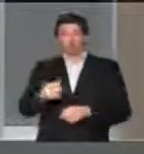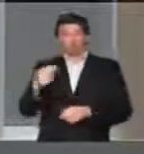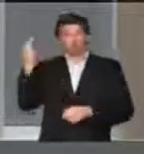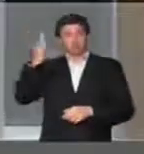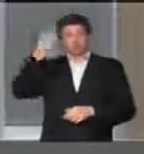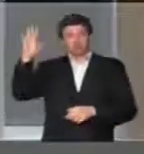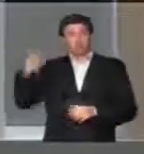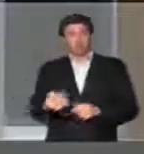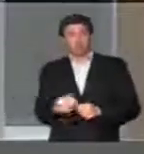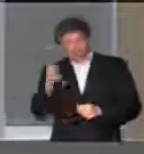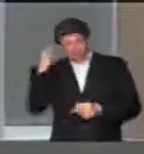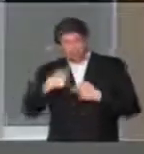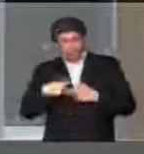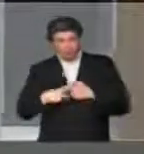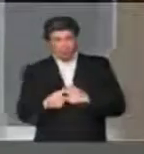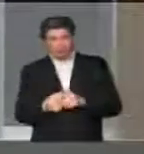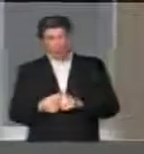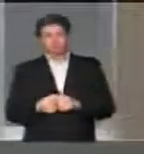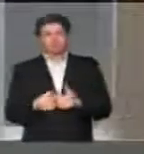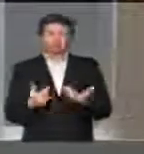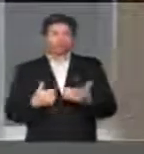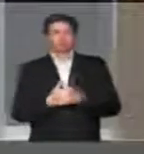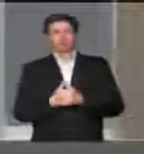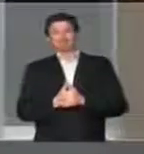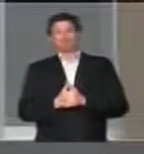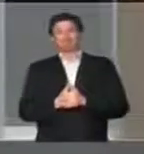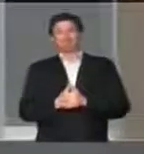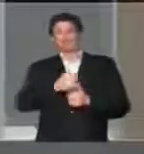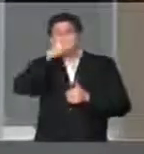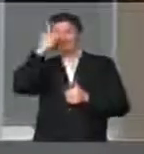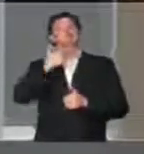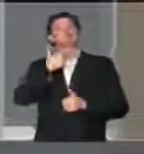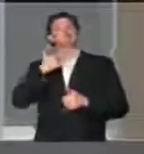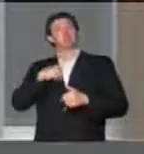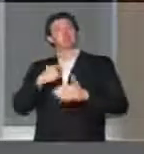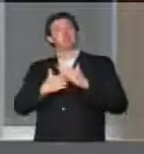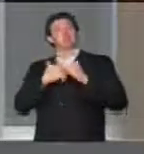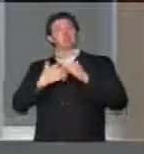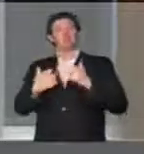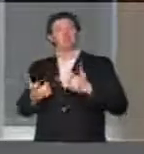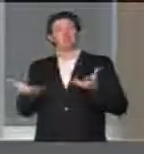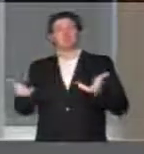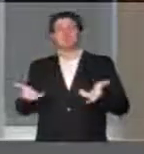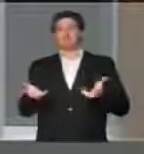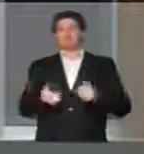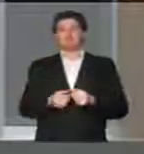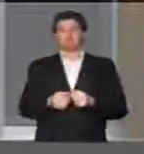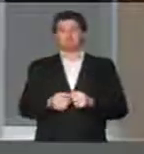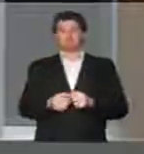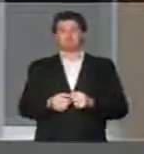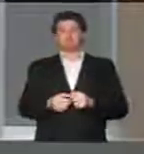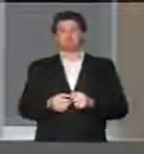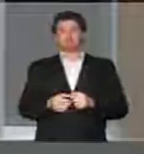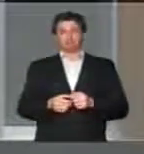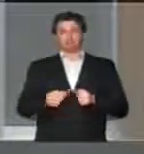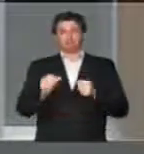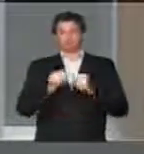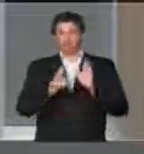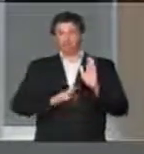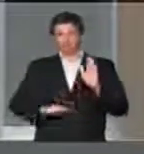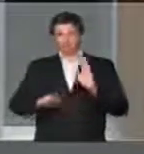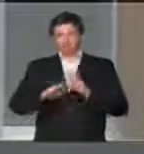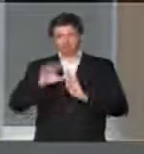esperava. Sabe por quê? Porque o empreendedor, na verdade, não tomou todas